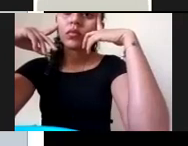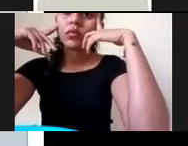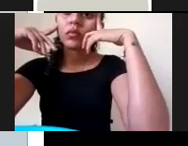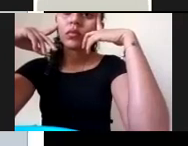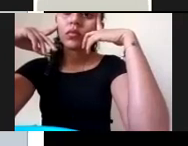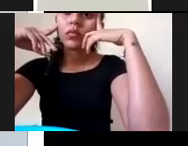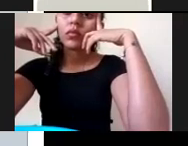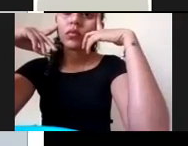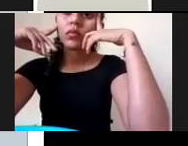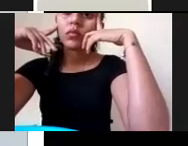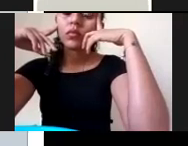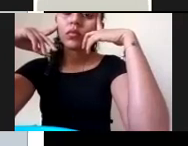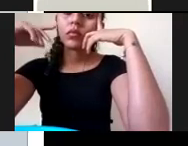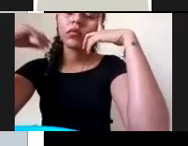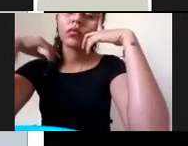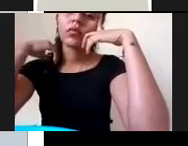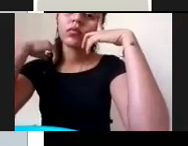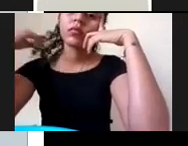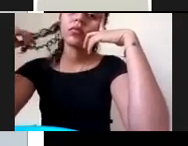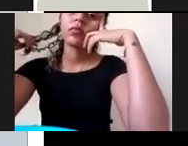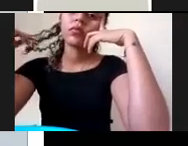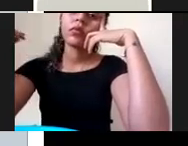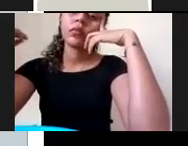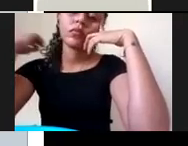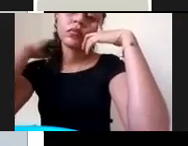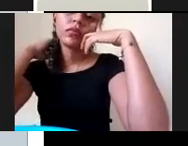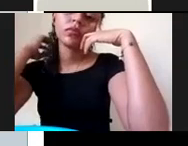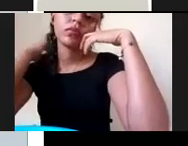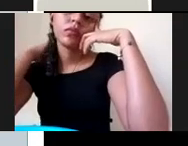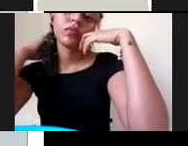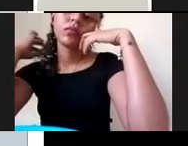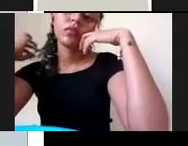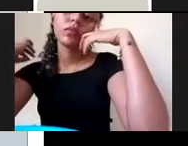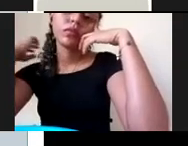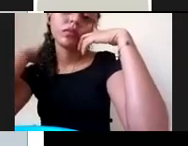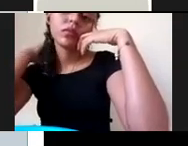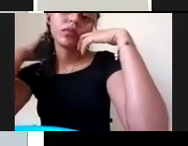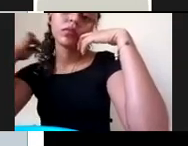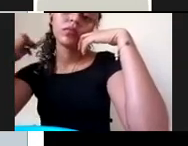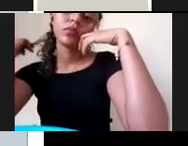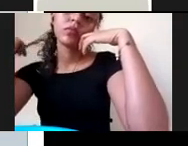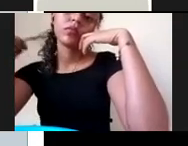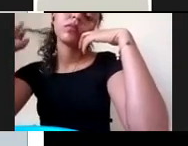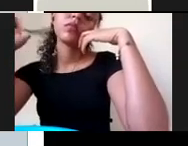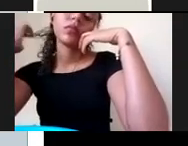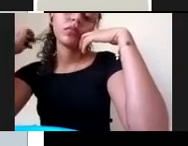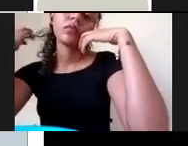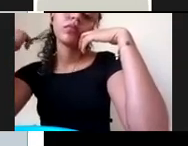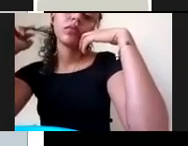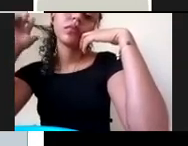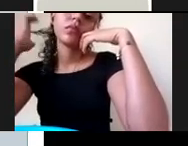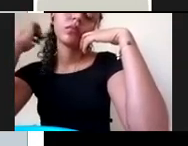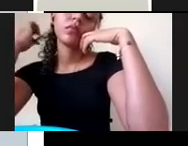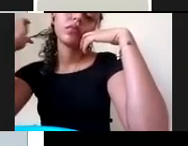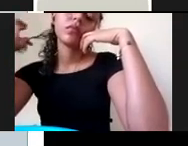A ausculta do pulmão, né? Veja que eu pulei. Inspeção, palpação. Então, a